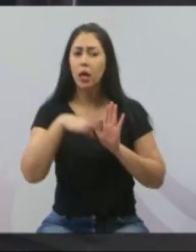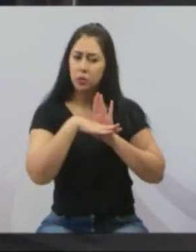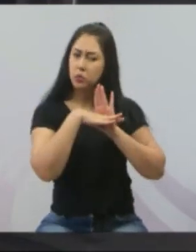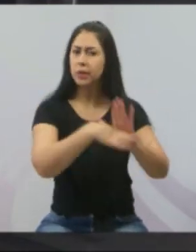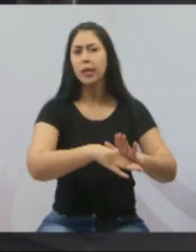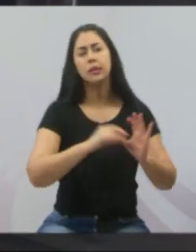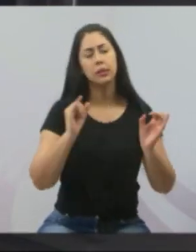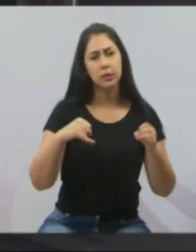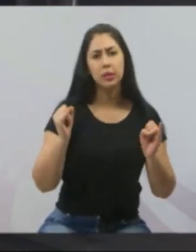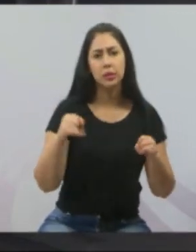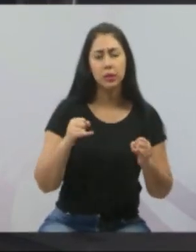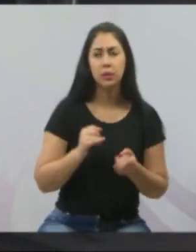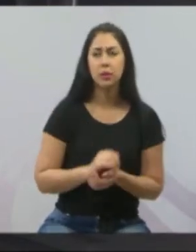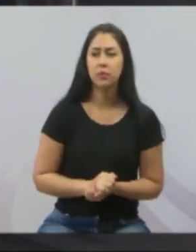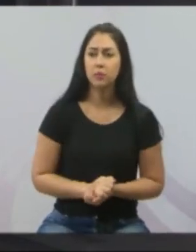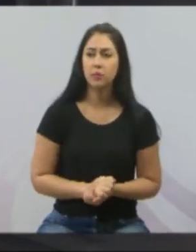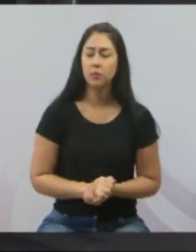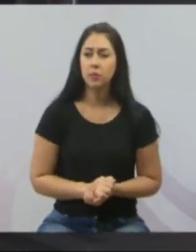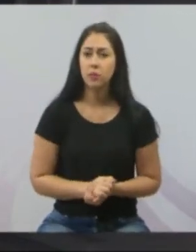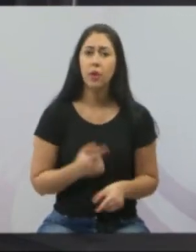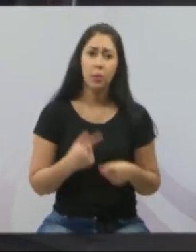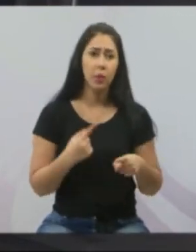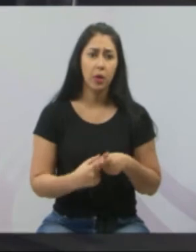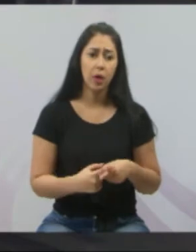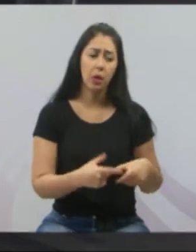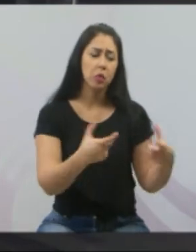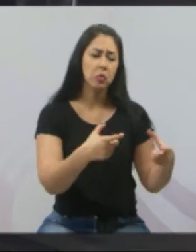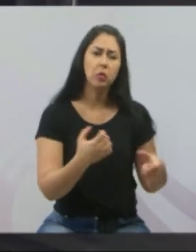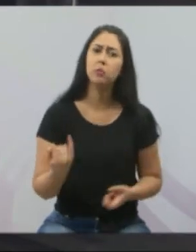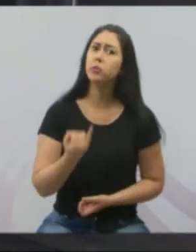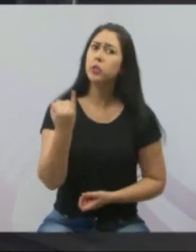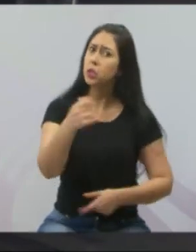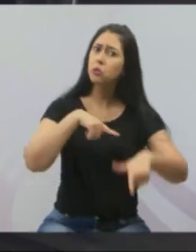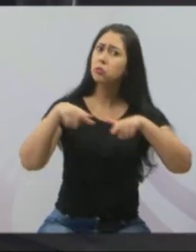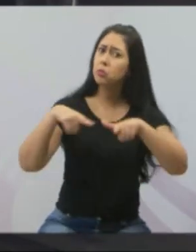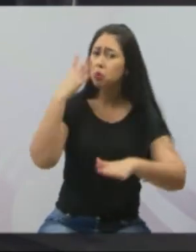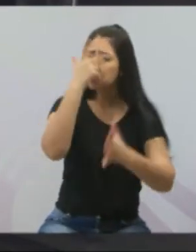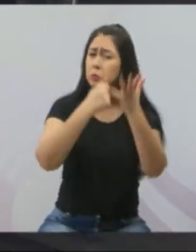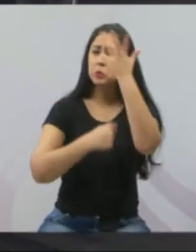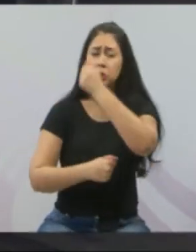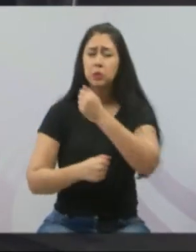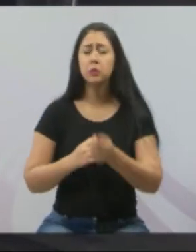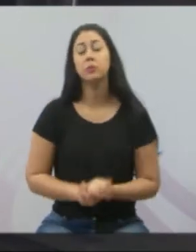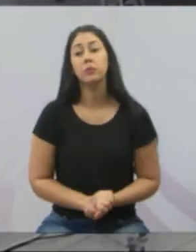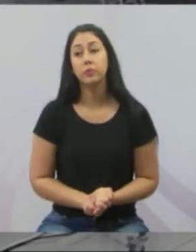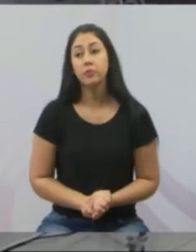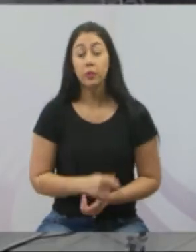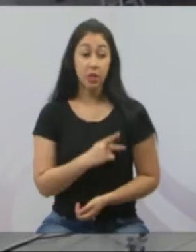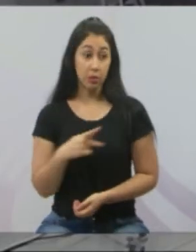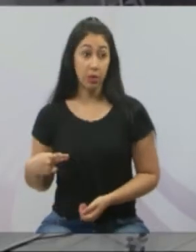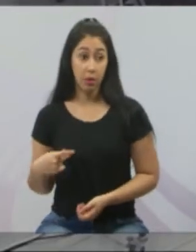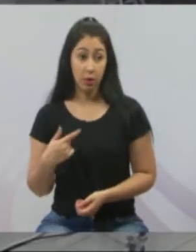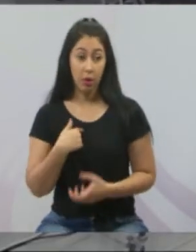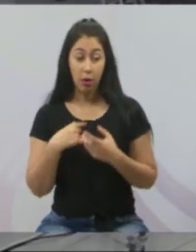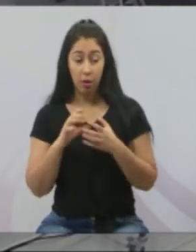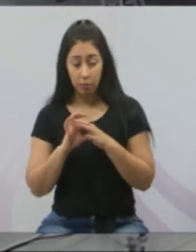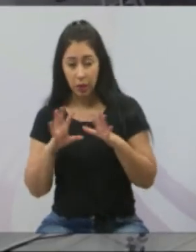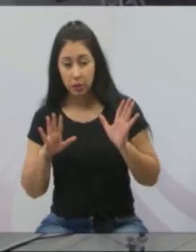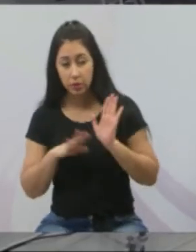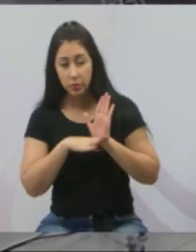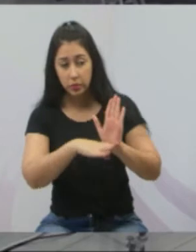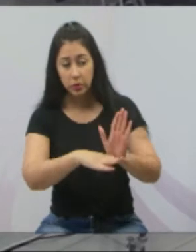da rodovia Presidente Dutra, ao bairro Rio Abaixo, na altura do quilômetro 162, no perímetro urbano do município de Jacareí. Desta